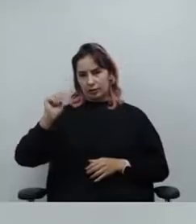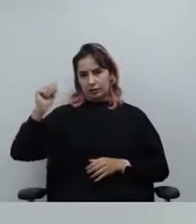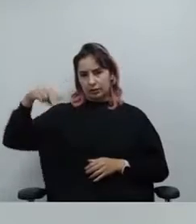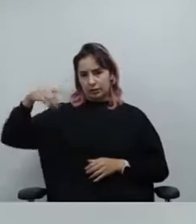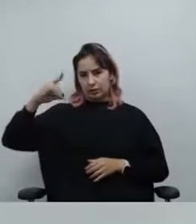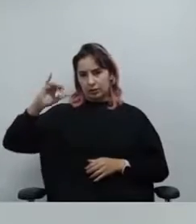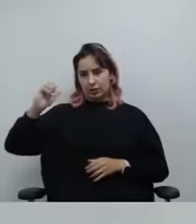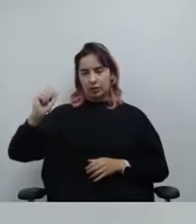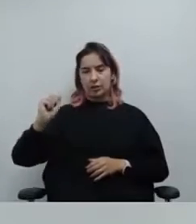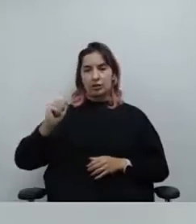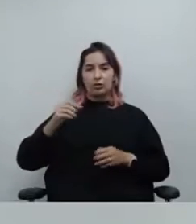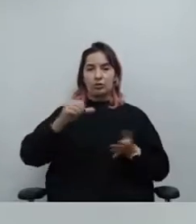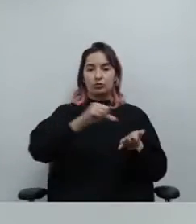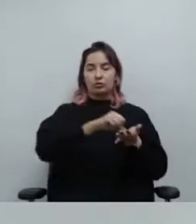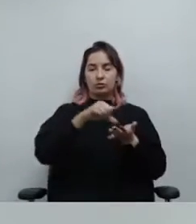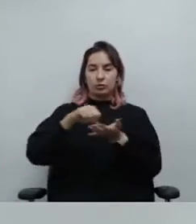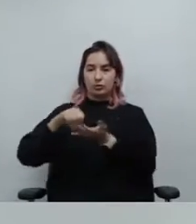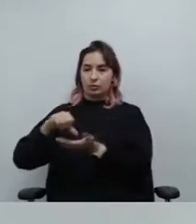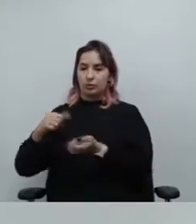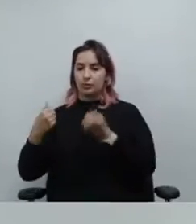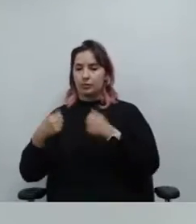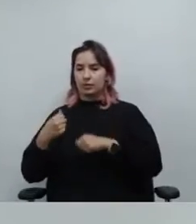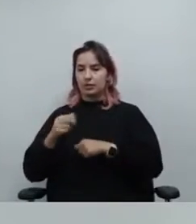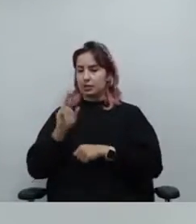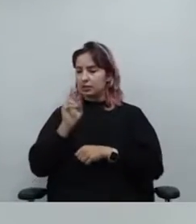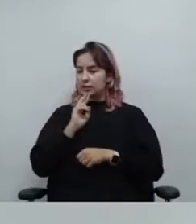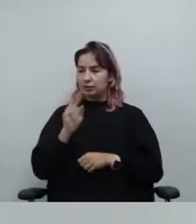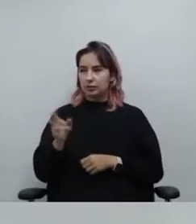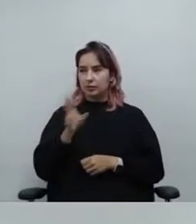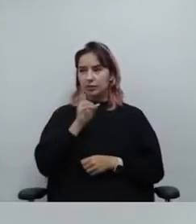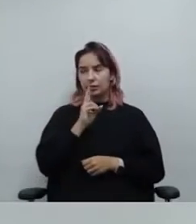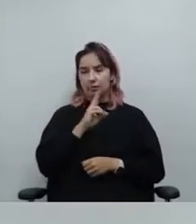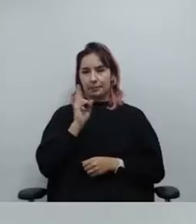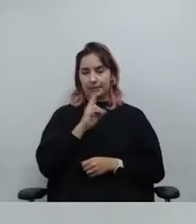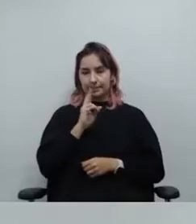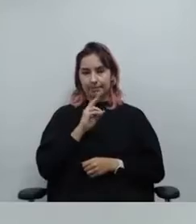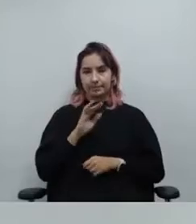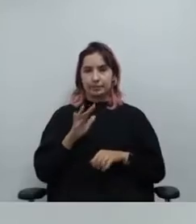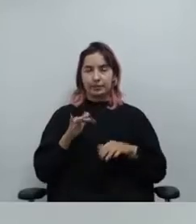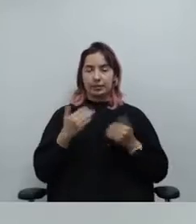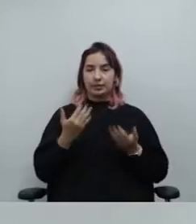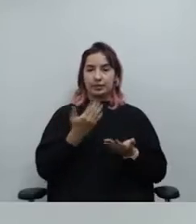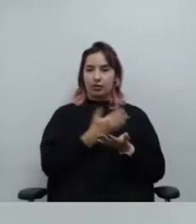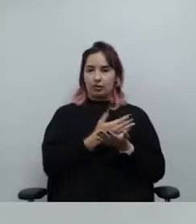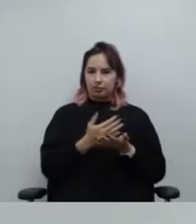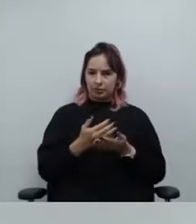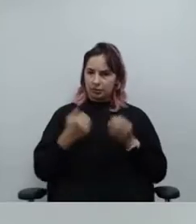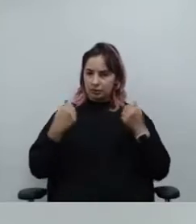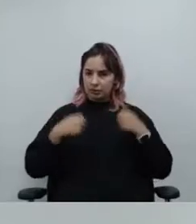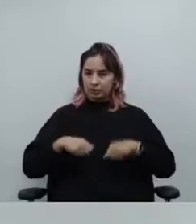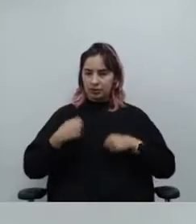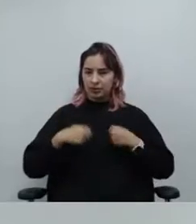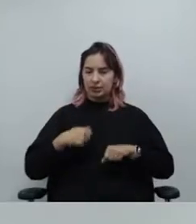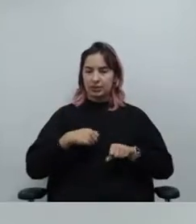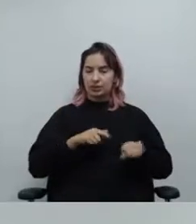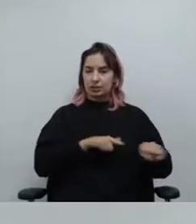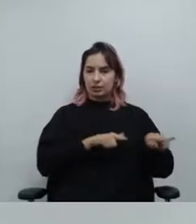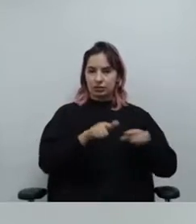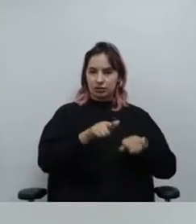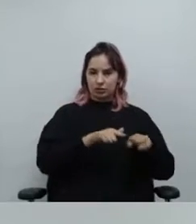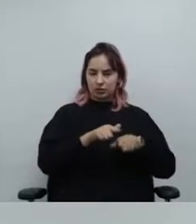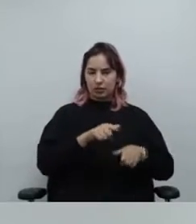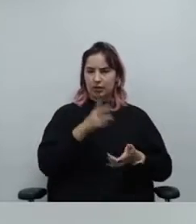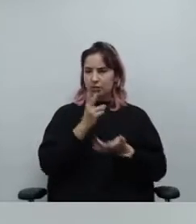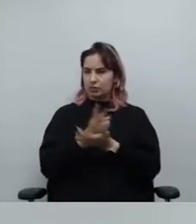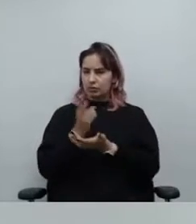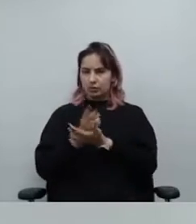as suas pautas estruturais para responder à emergência e à demanda do momento. Então, a partir dessa leitura da necessidade de um trabalho mais